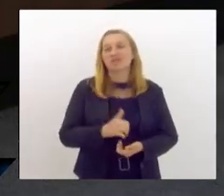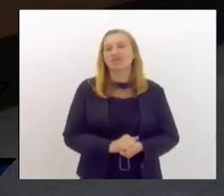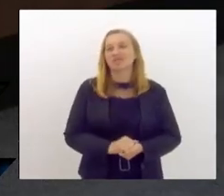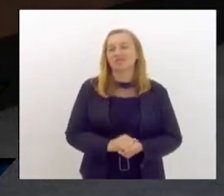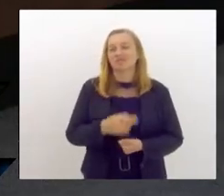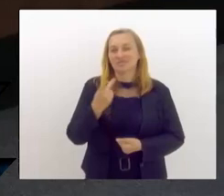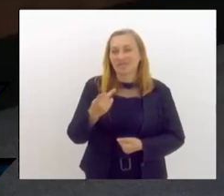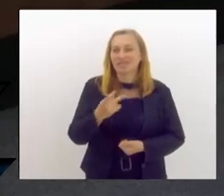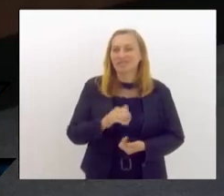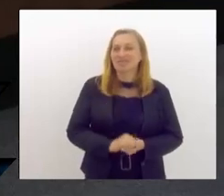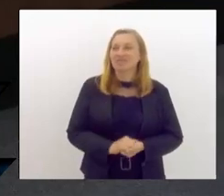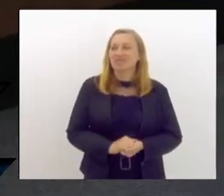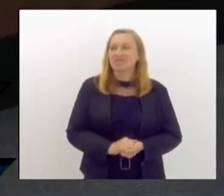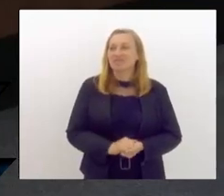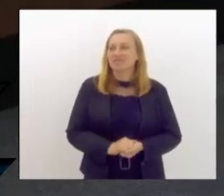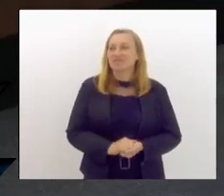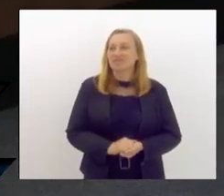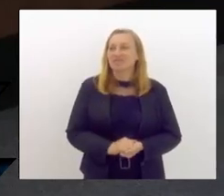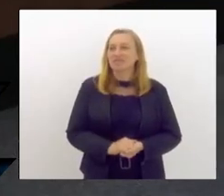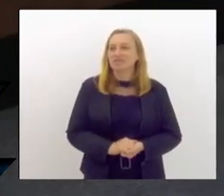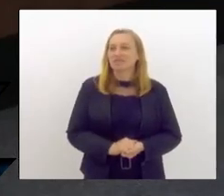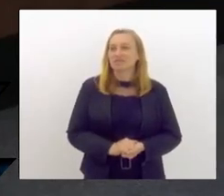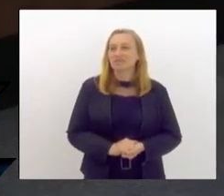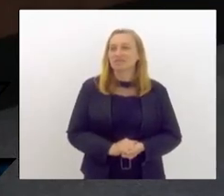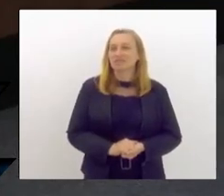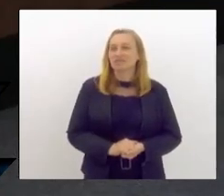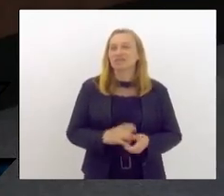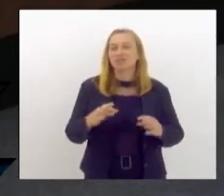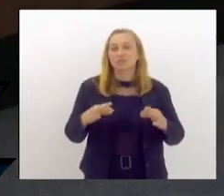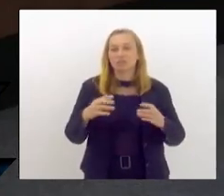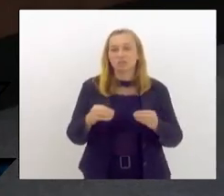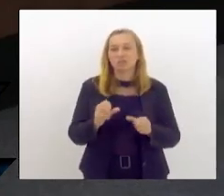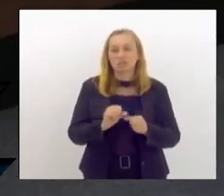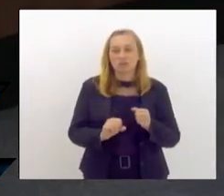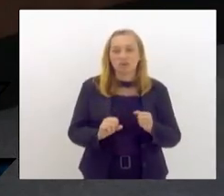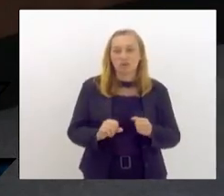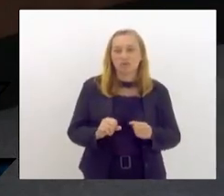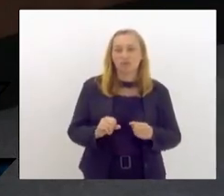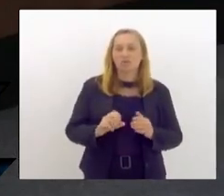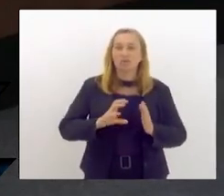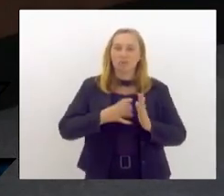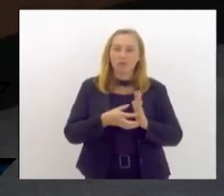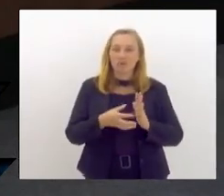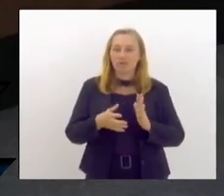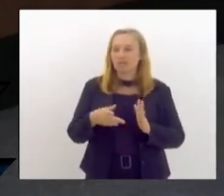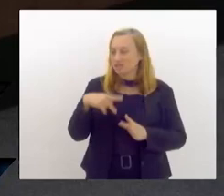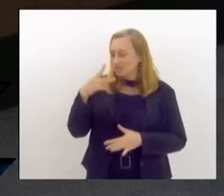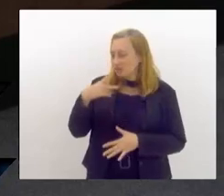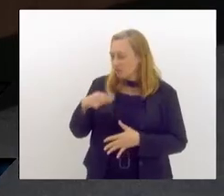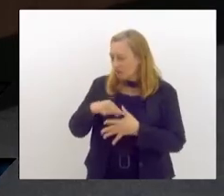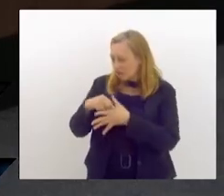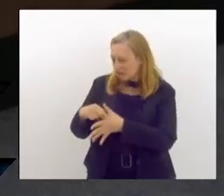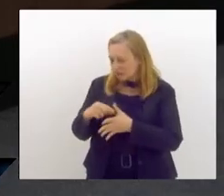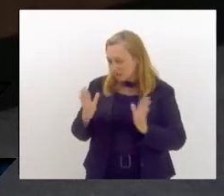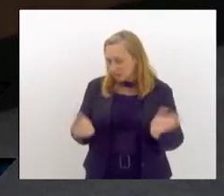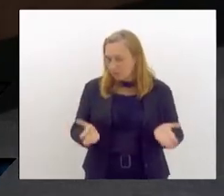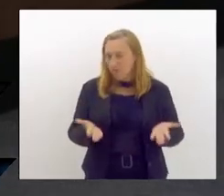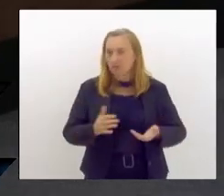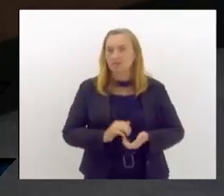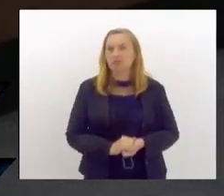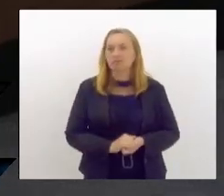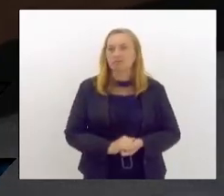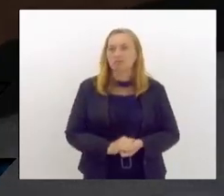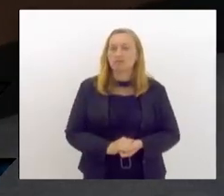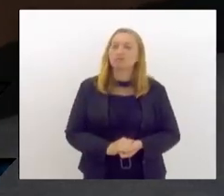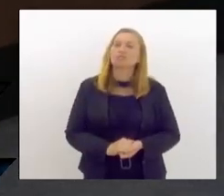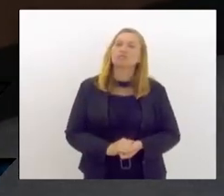que, em que pese o estardalhaço realizado pela líder do partido que antecedeu, é meritório que se faça